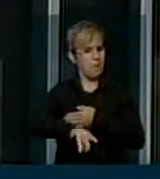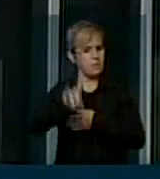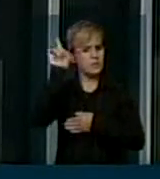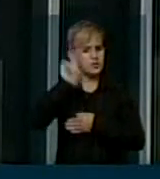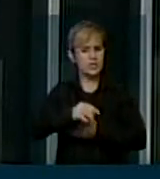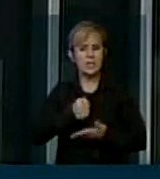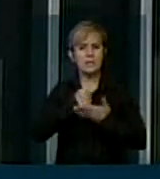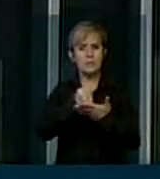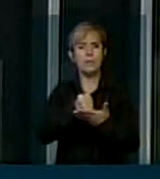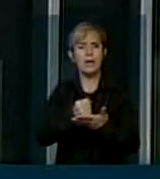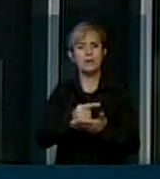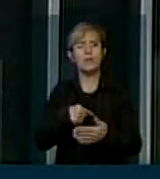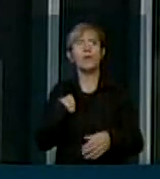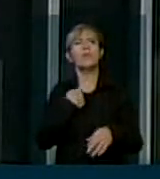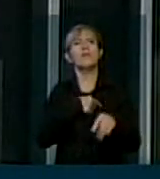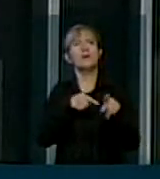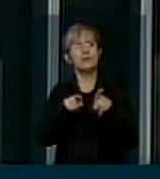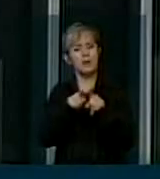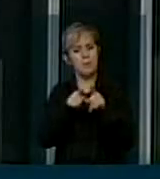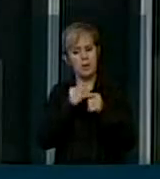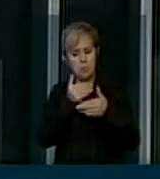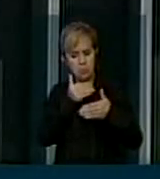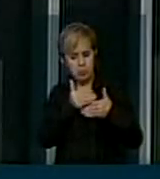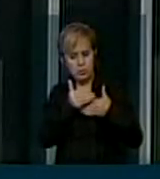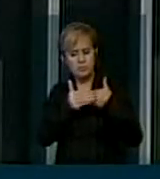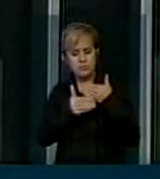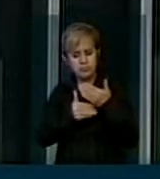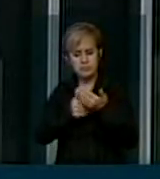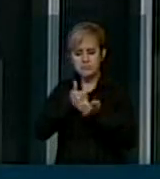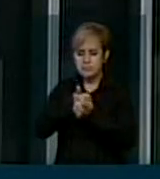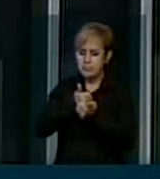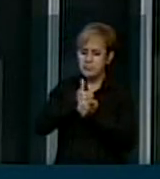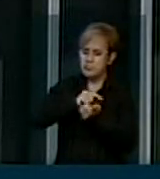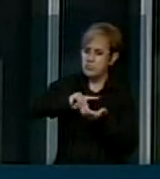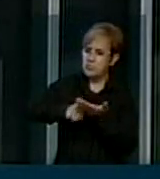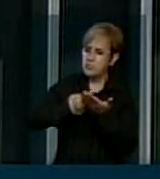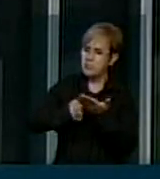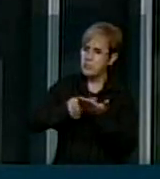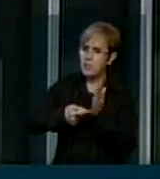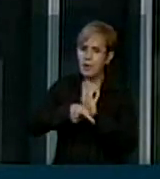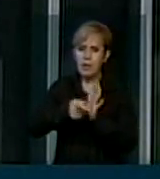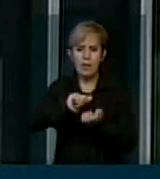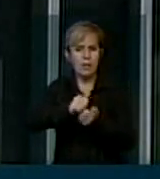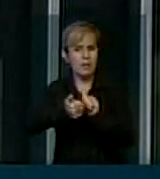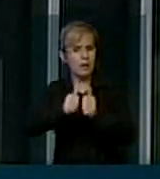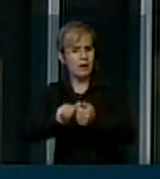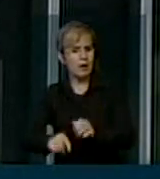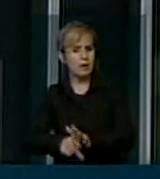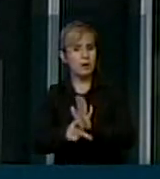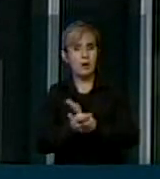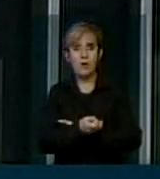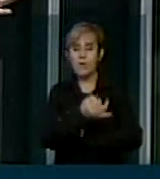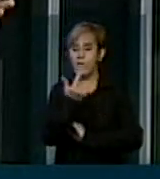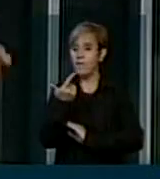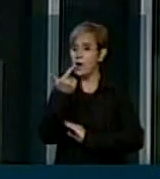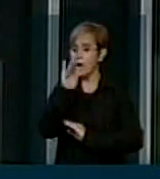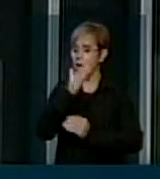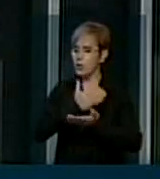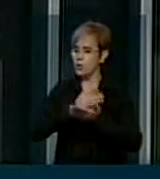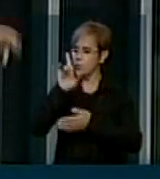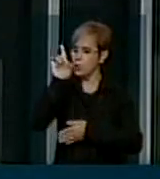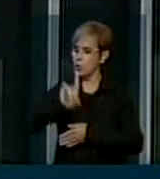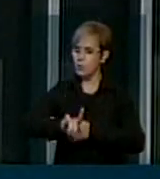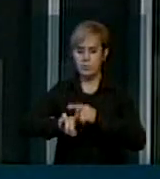nós estamos também aos poucos abrindo mão e negociando outros valores e outros princípios que nos